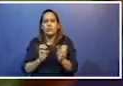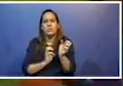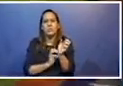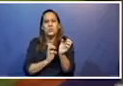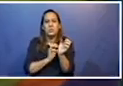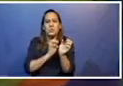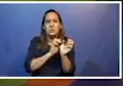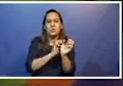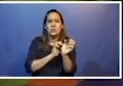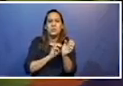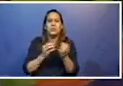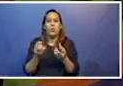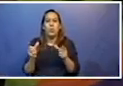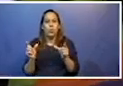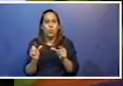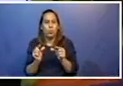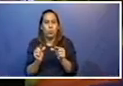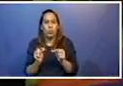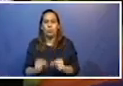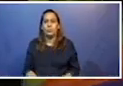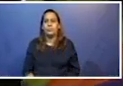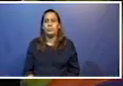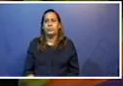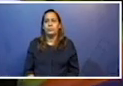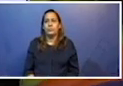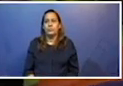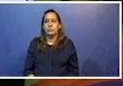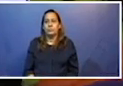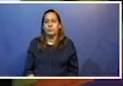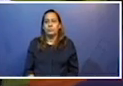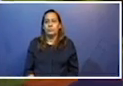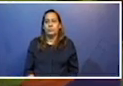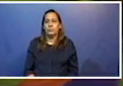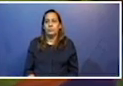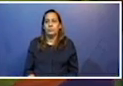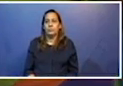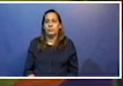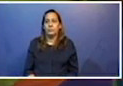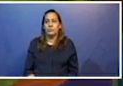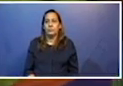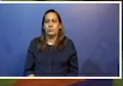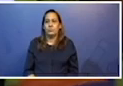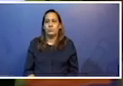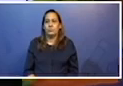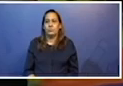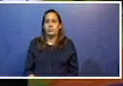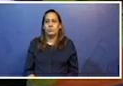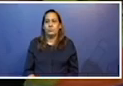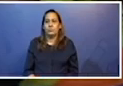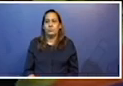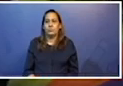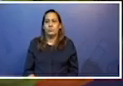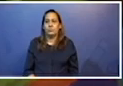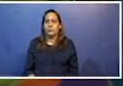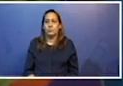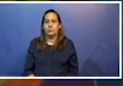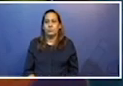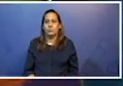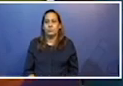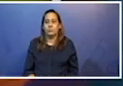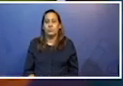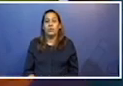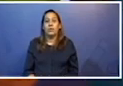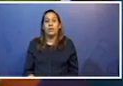bem verdinha. Então, as folhas estão bem verdinhas da vegetação local, tá? Essas imagens são de